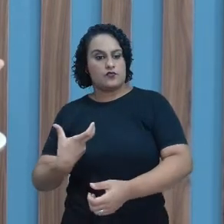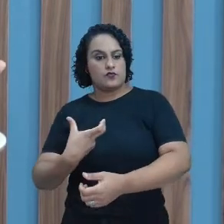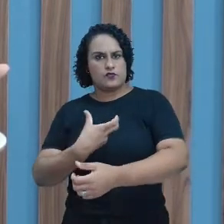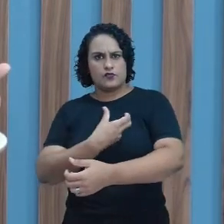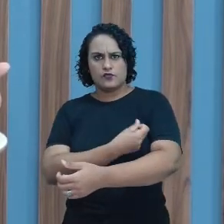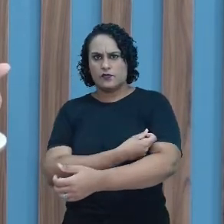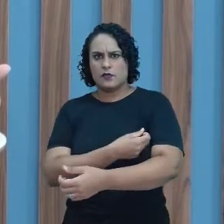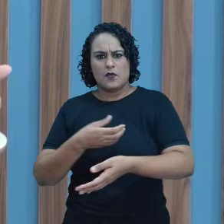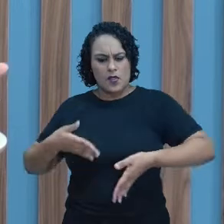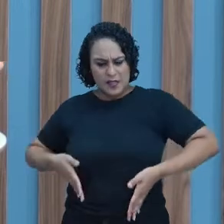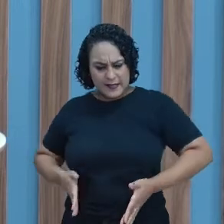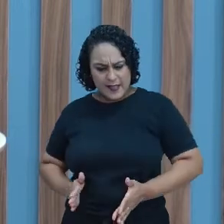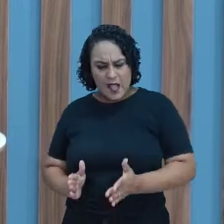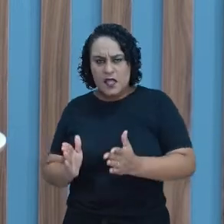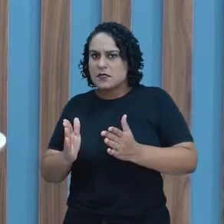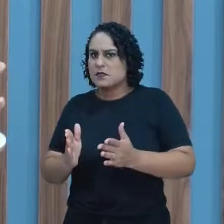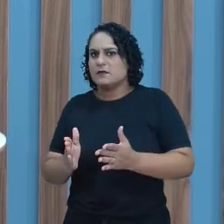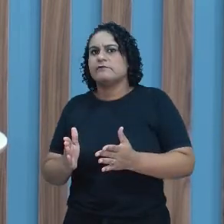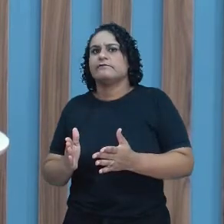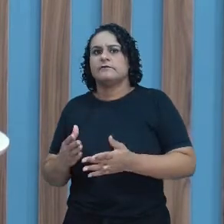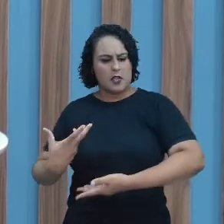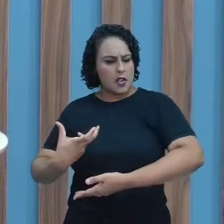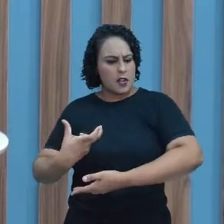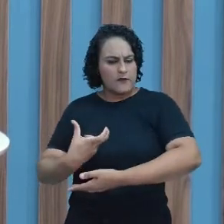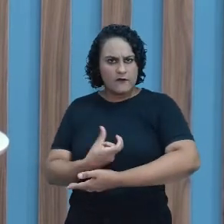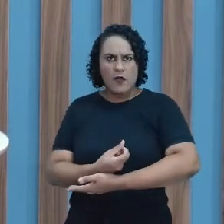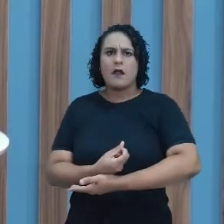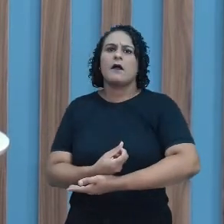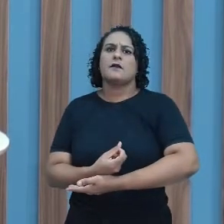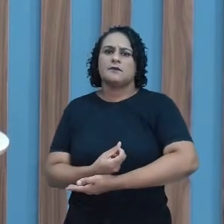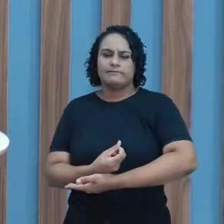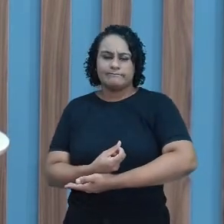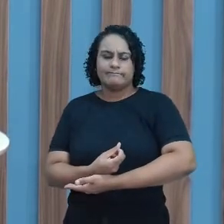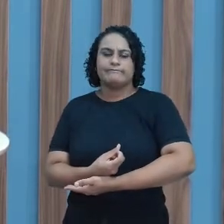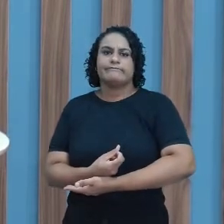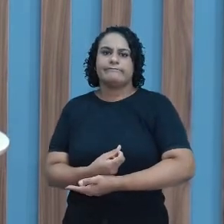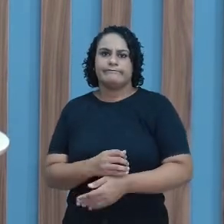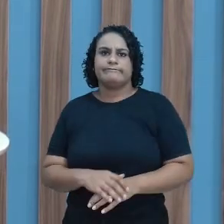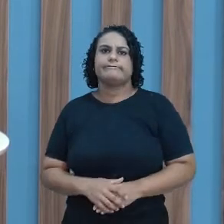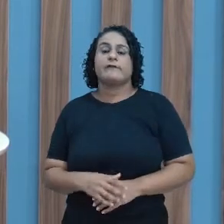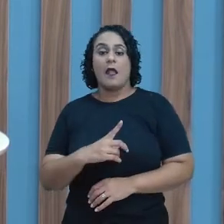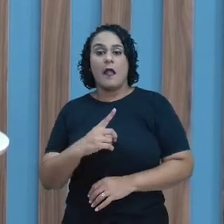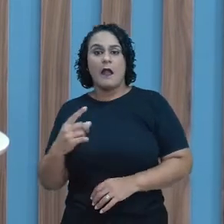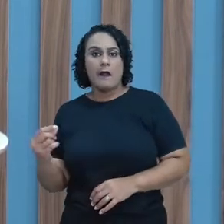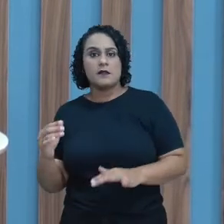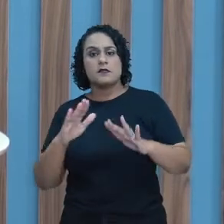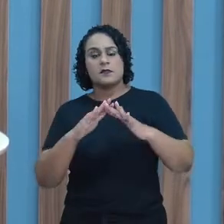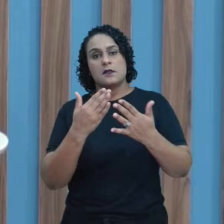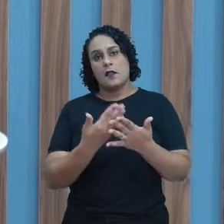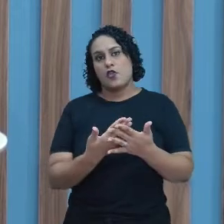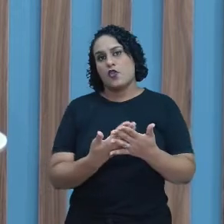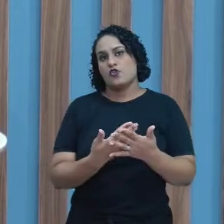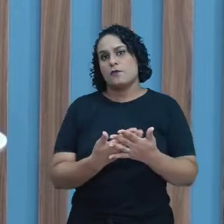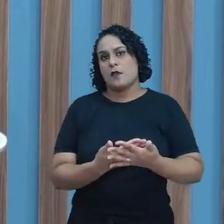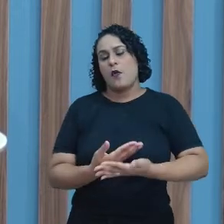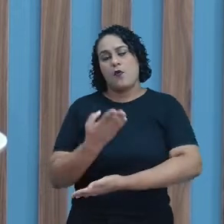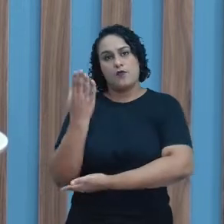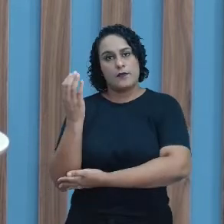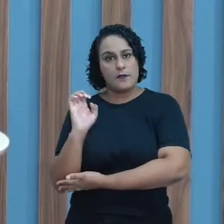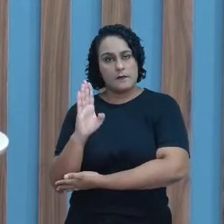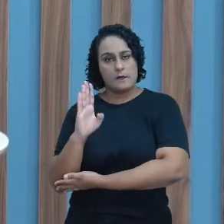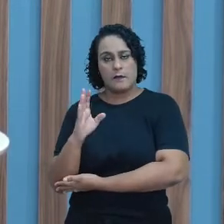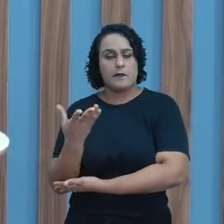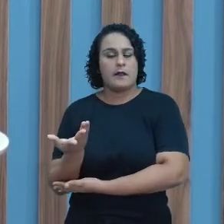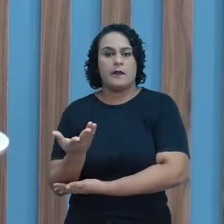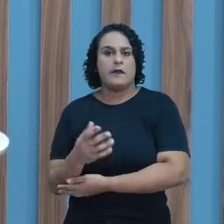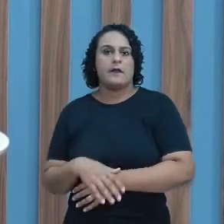desde bebê, né? Algumas vacinas são dadas ainda no momento, antes de sair da maternidade, o bebê já está tomando ali vacina. Então,